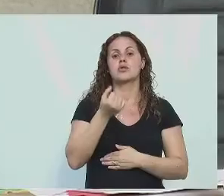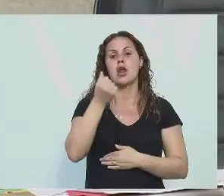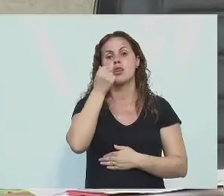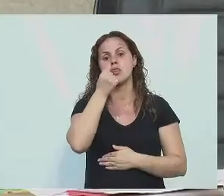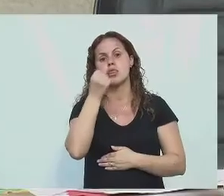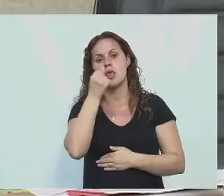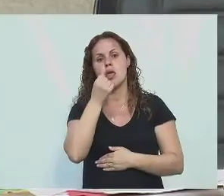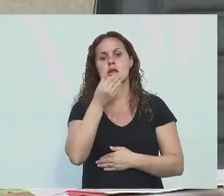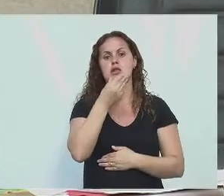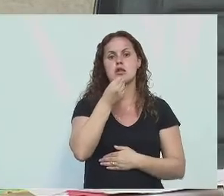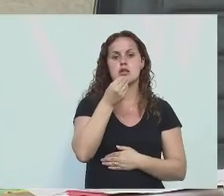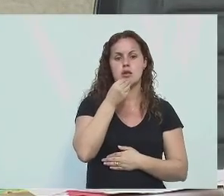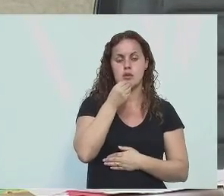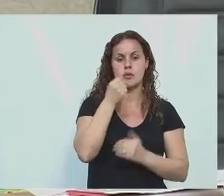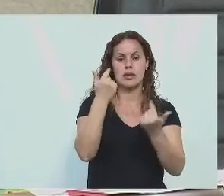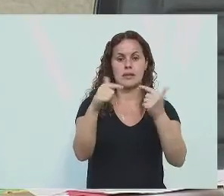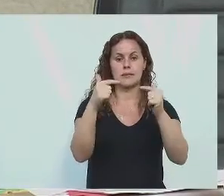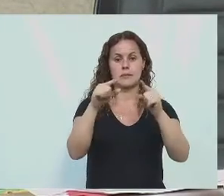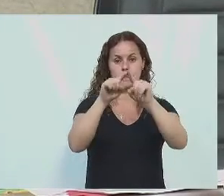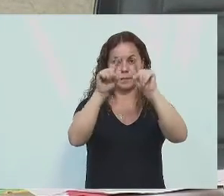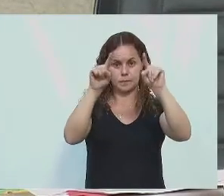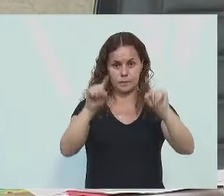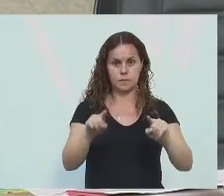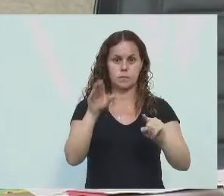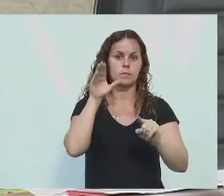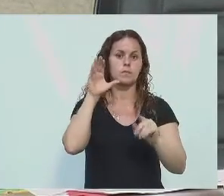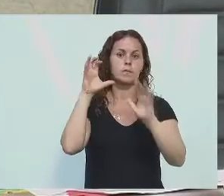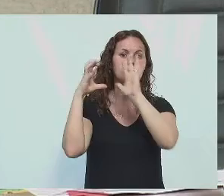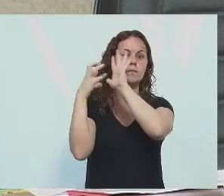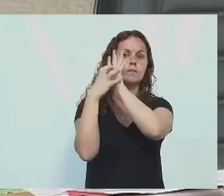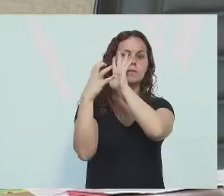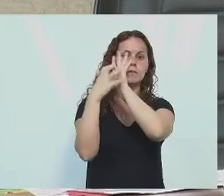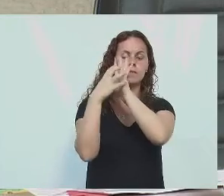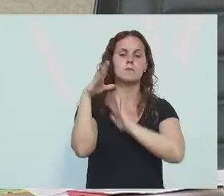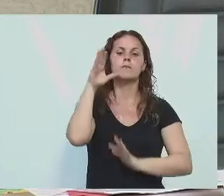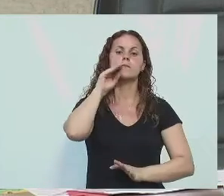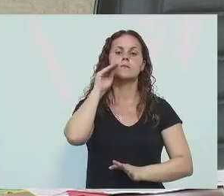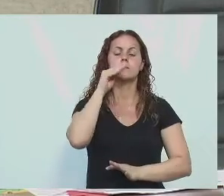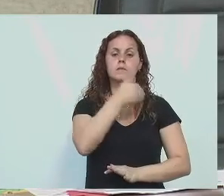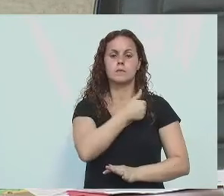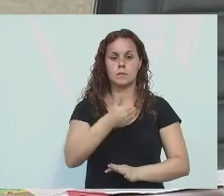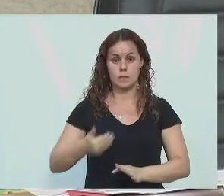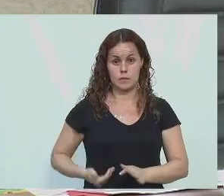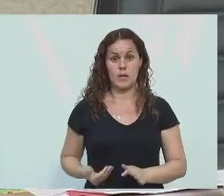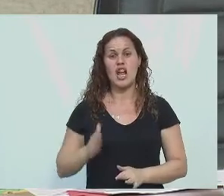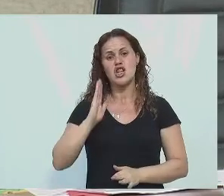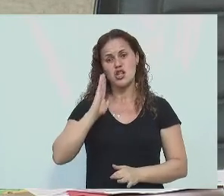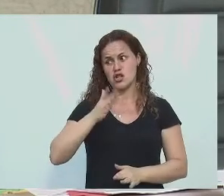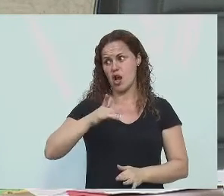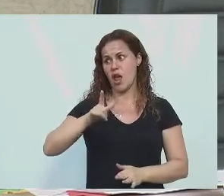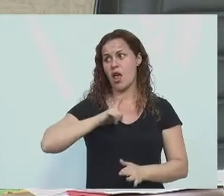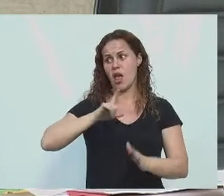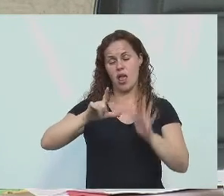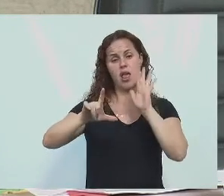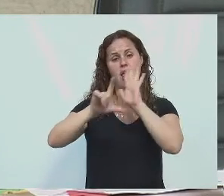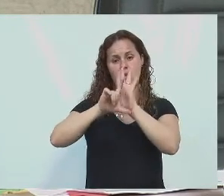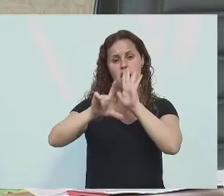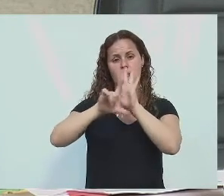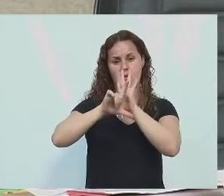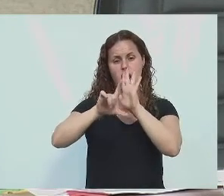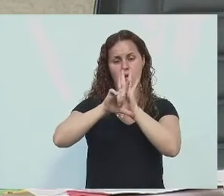no ingresso do serviço público municipal. Essa legislação ela já existe